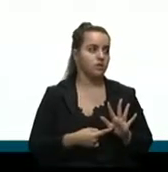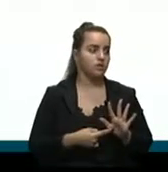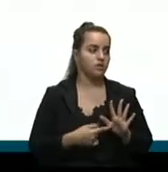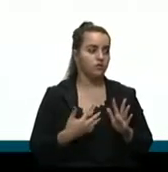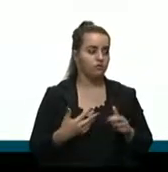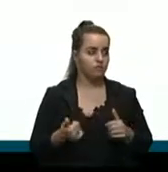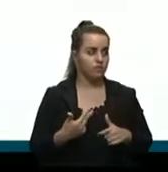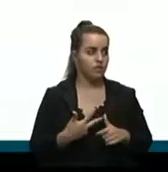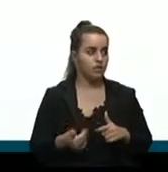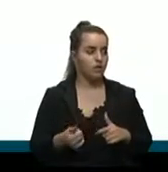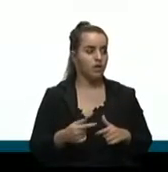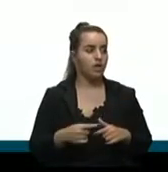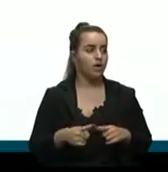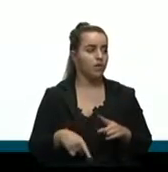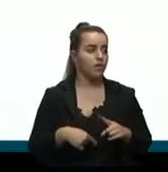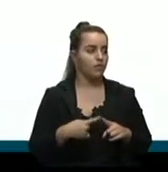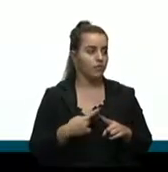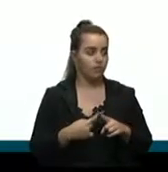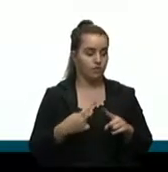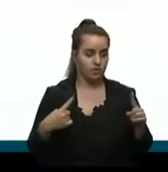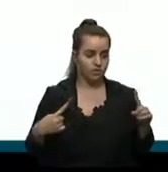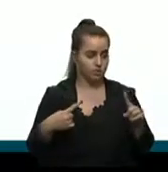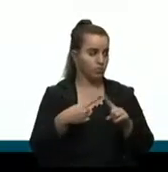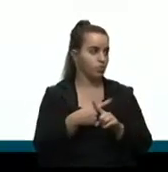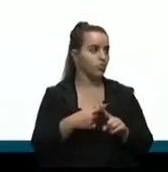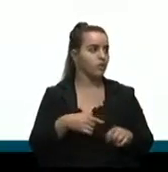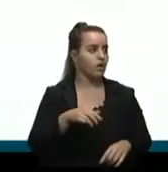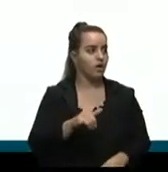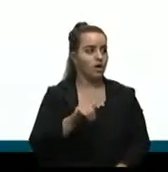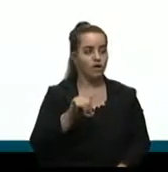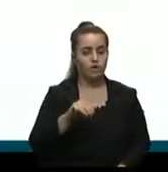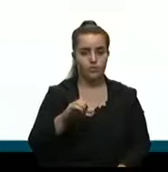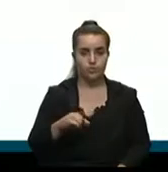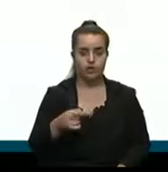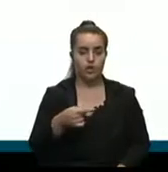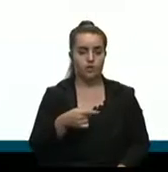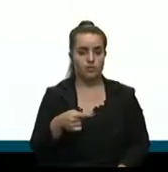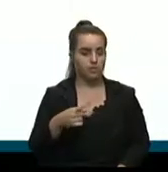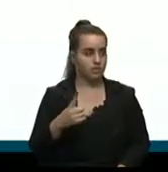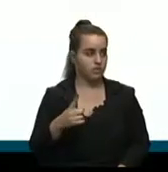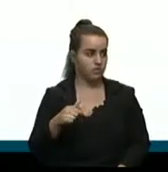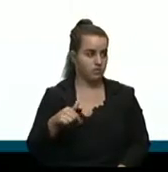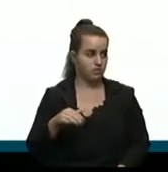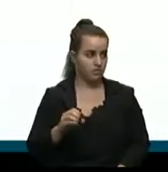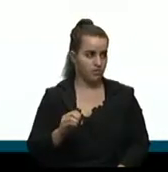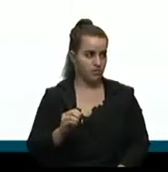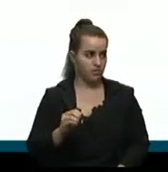Vamos resolver. Multiplicando cruzado, YC menos